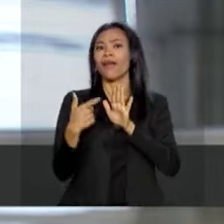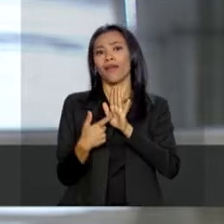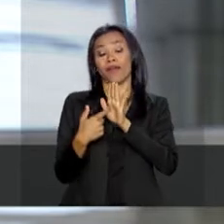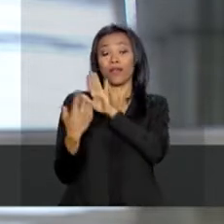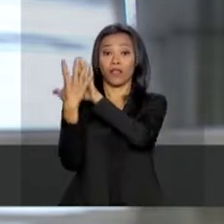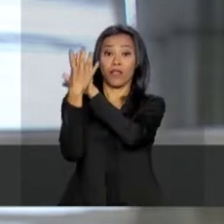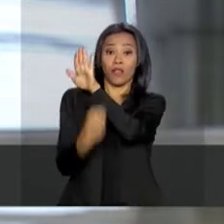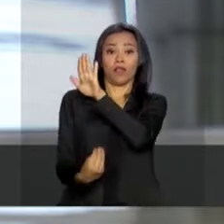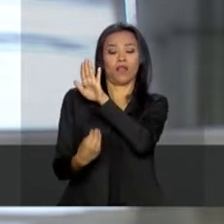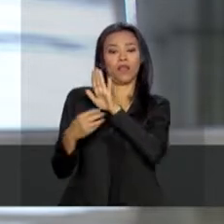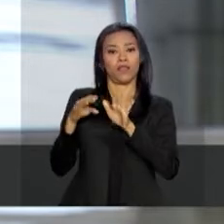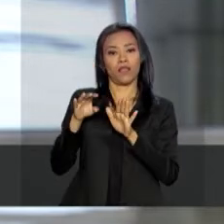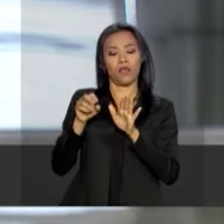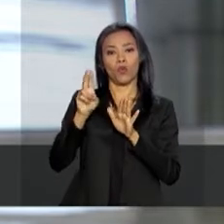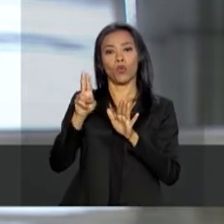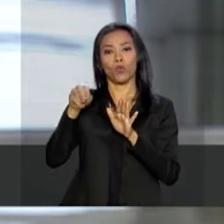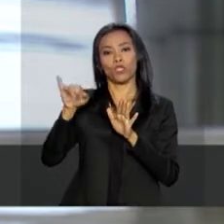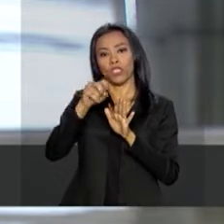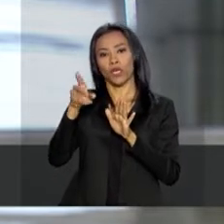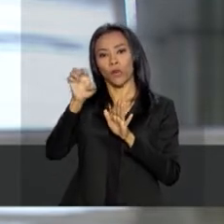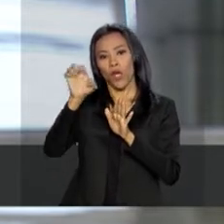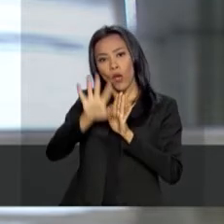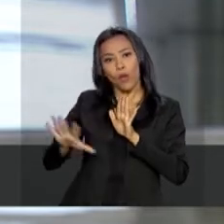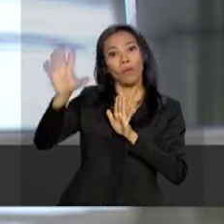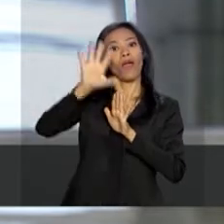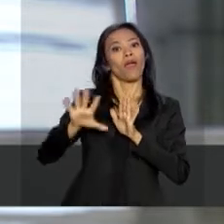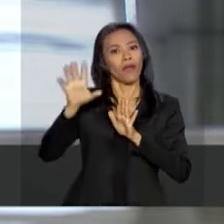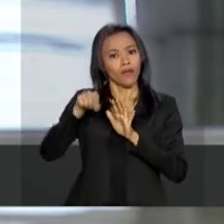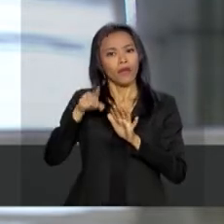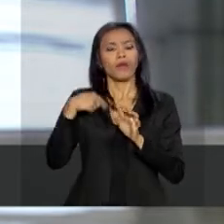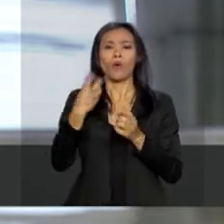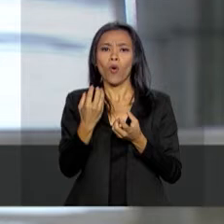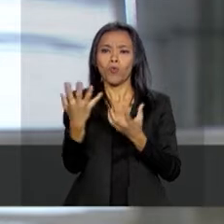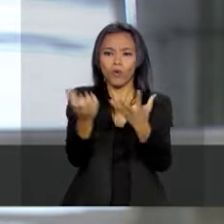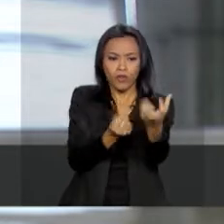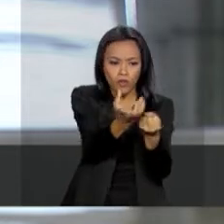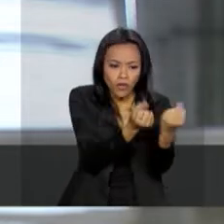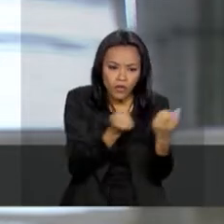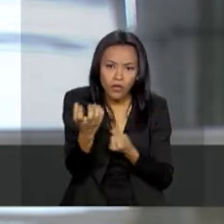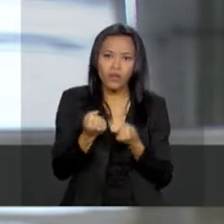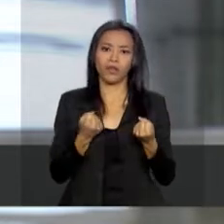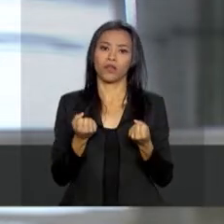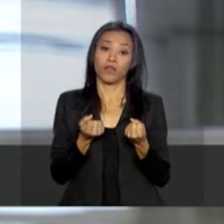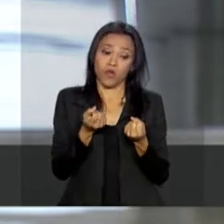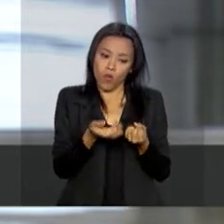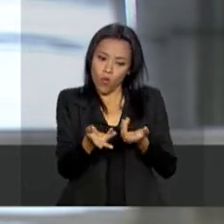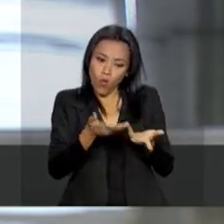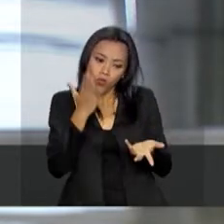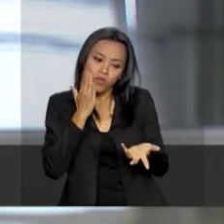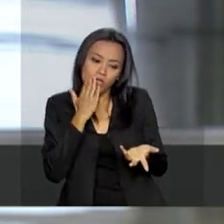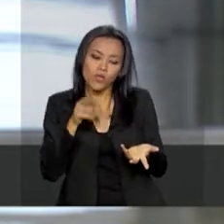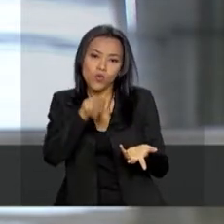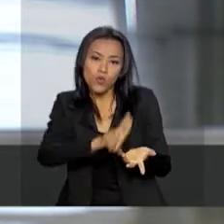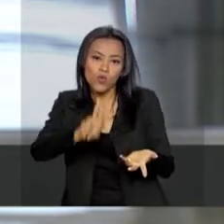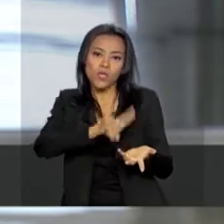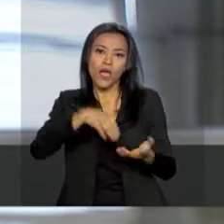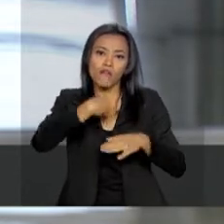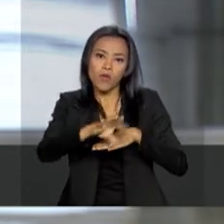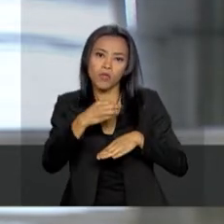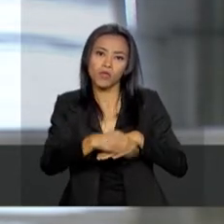européia e cria um marco legal sobre captação armazenagem armazenamento tratamento e uso de informações